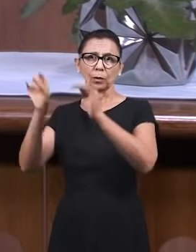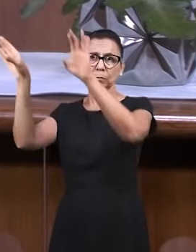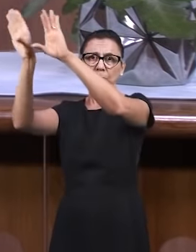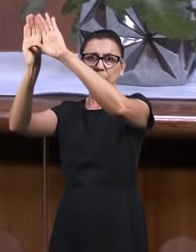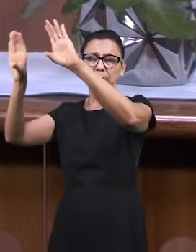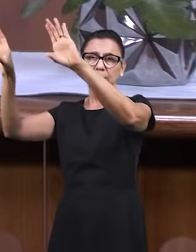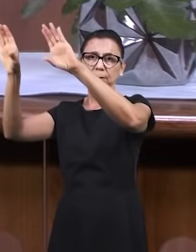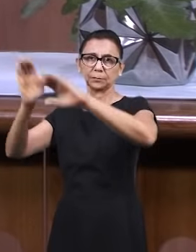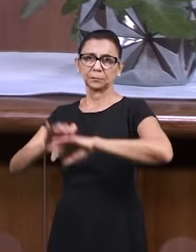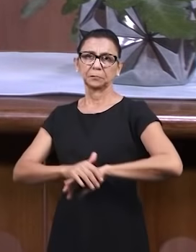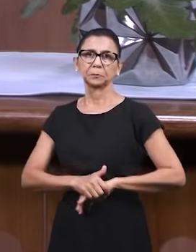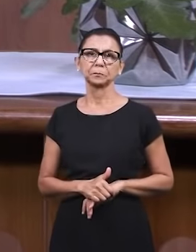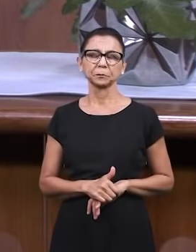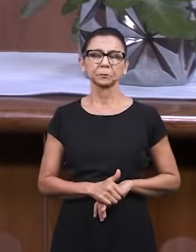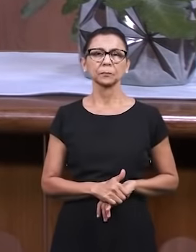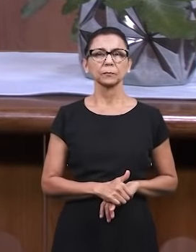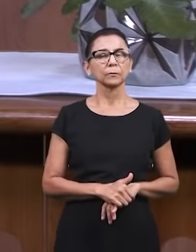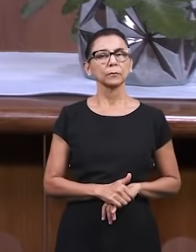o Senhor vai